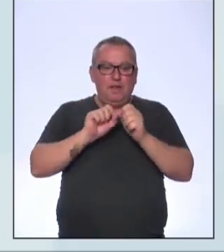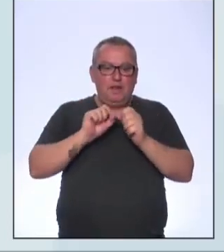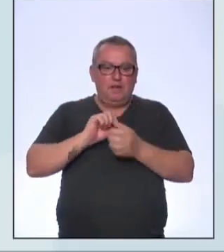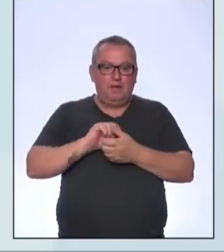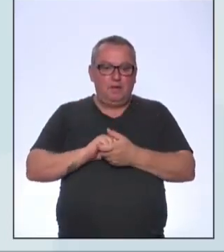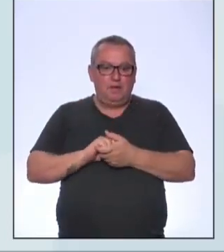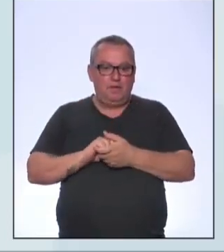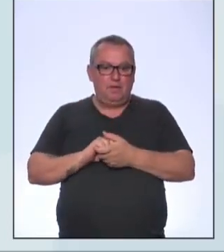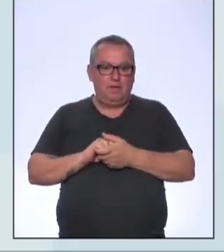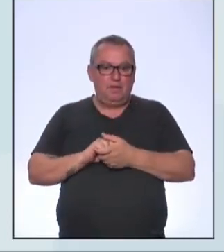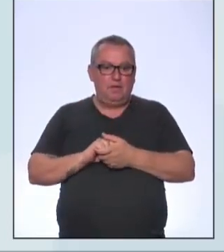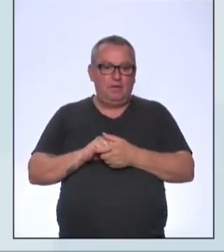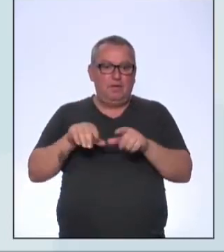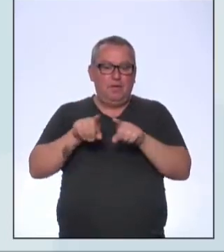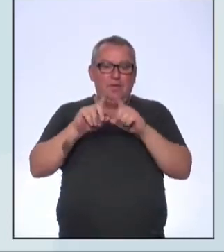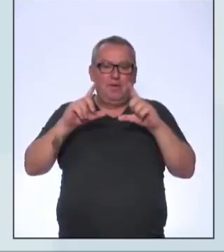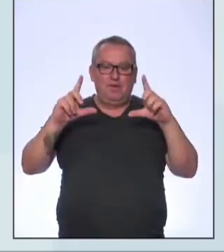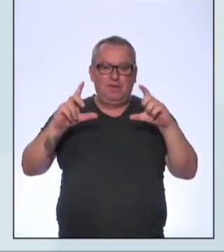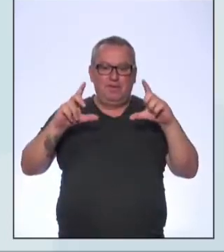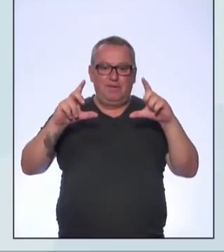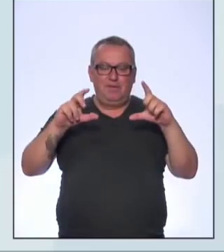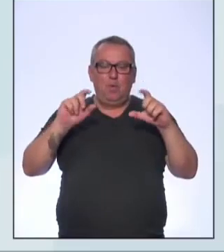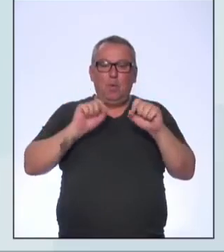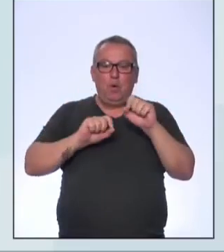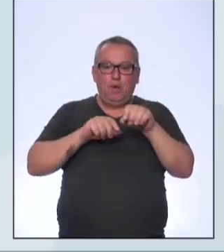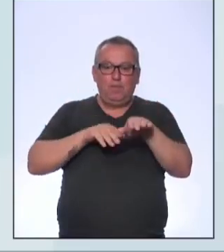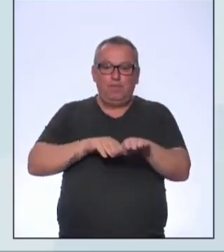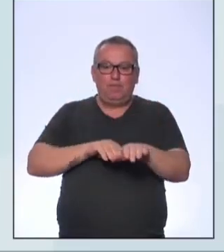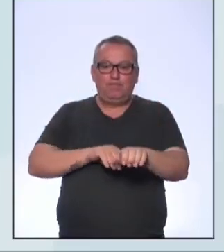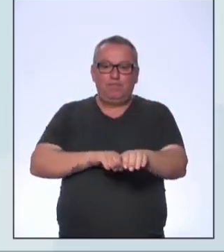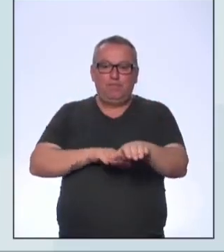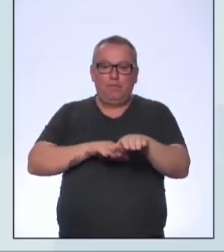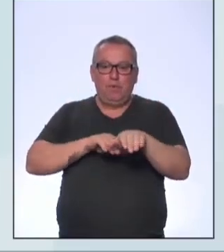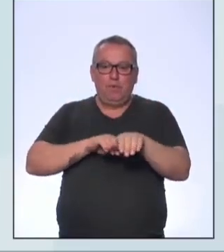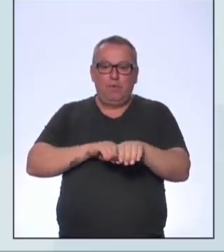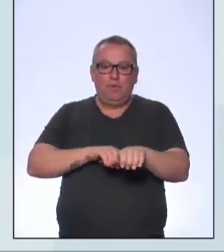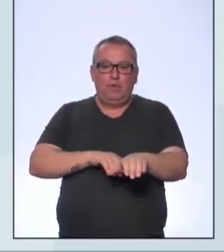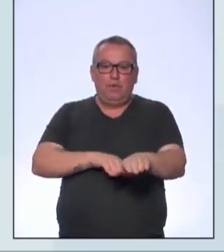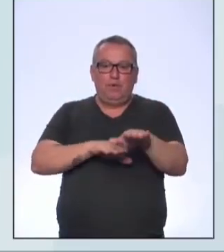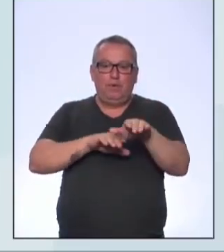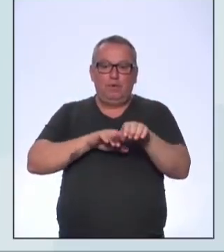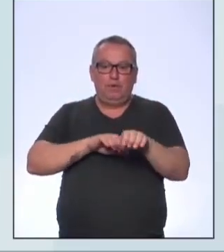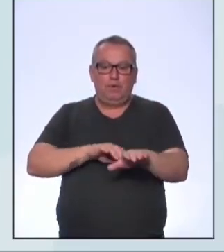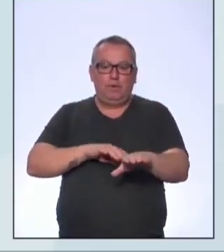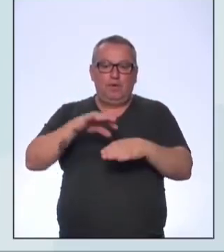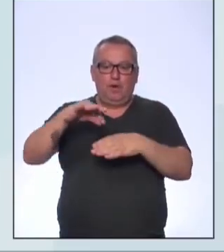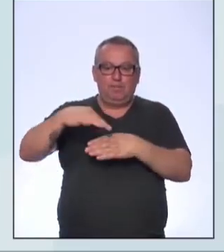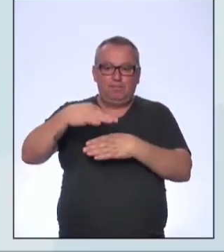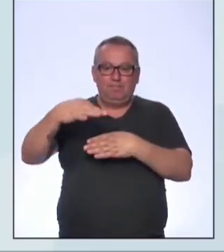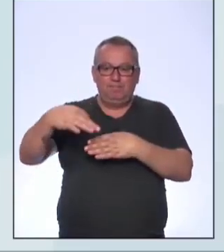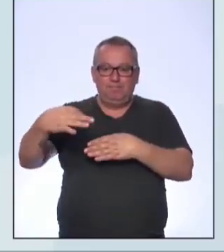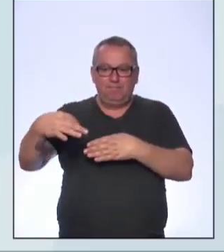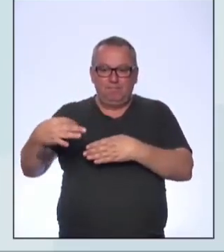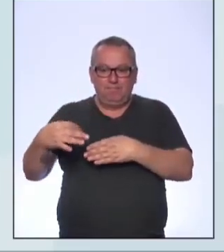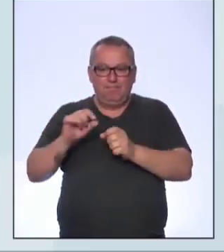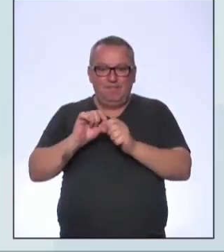confeccionando máscaras. E na fotografia nós temos a imagem de uma pessoa com uma máquina de costura, né?